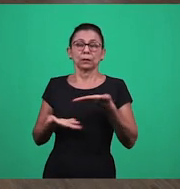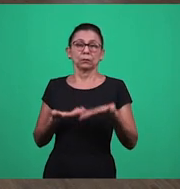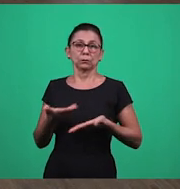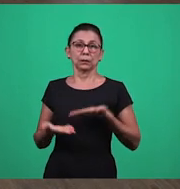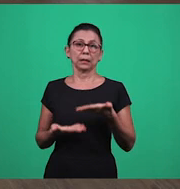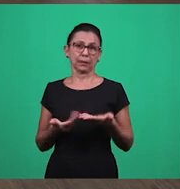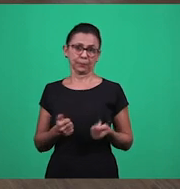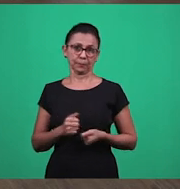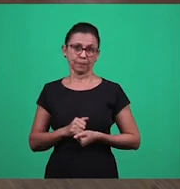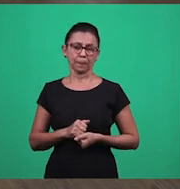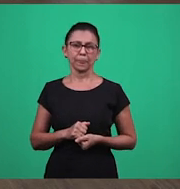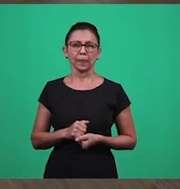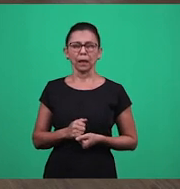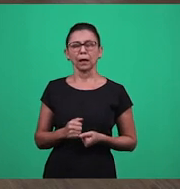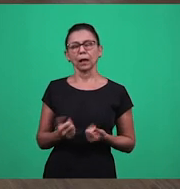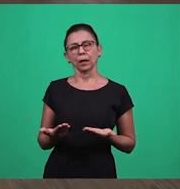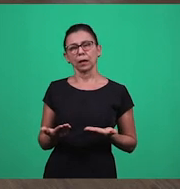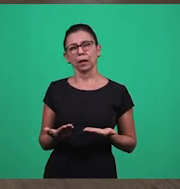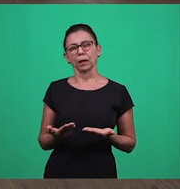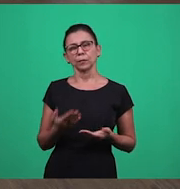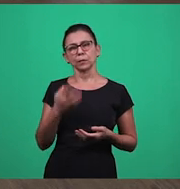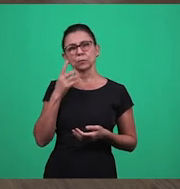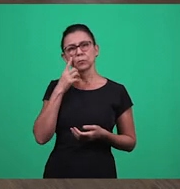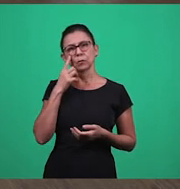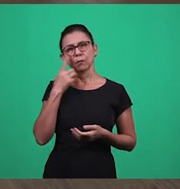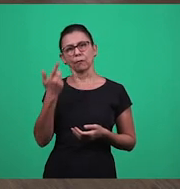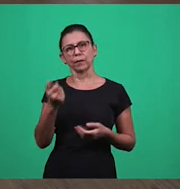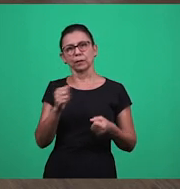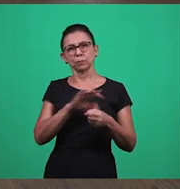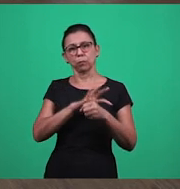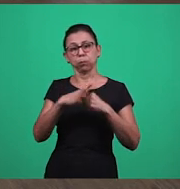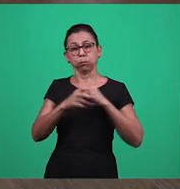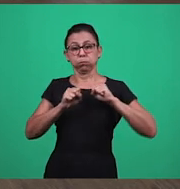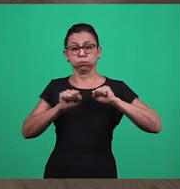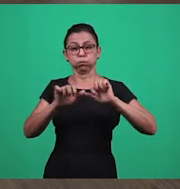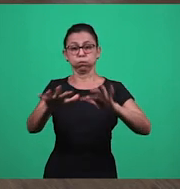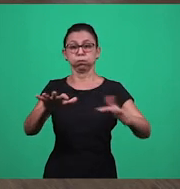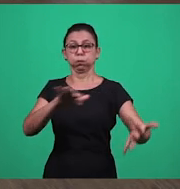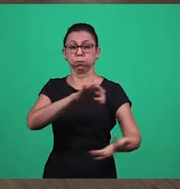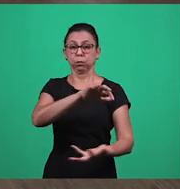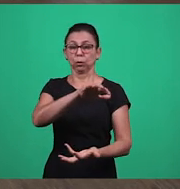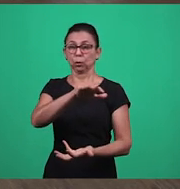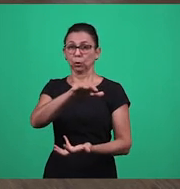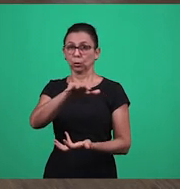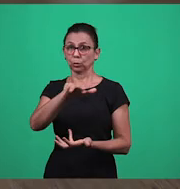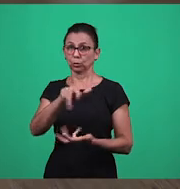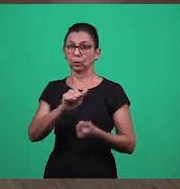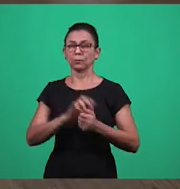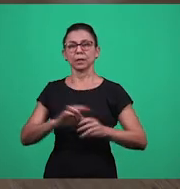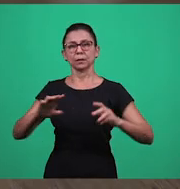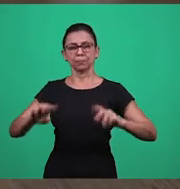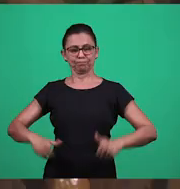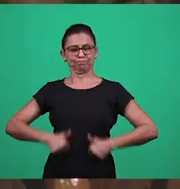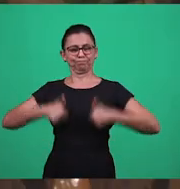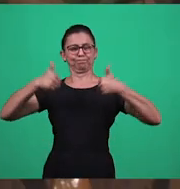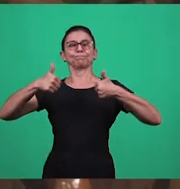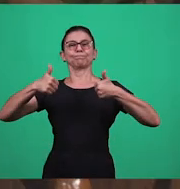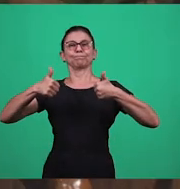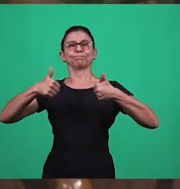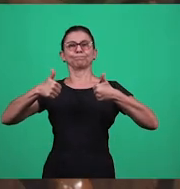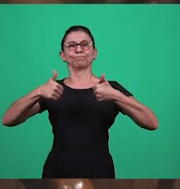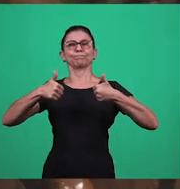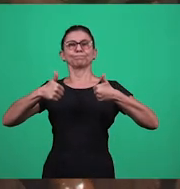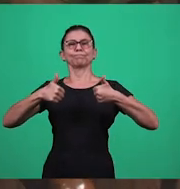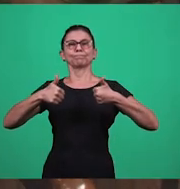de toda essa pandemia, de toda essa histeria que acompanha, eu estou bem otimista. Eu sou uma